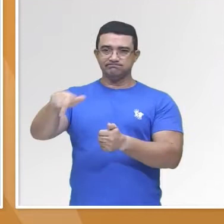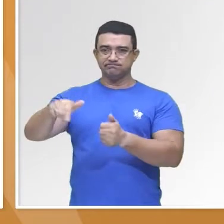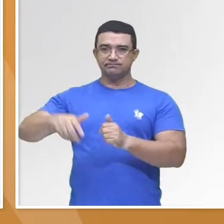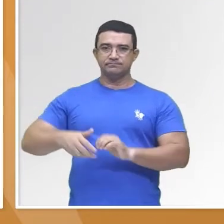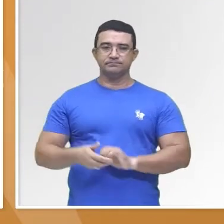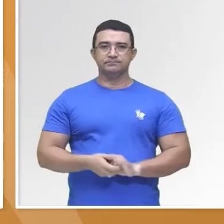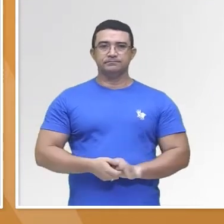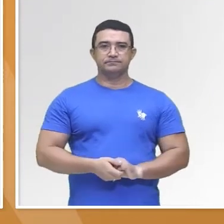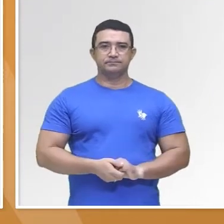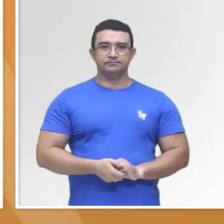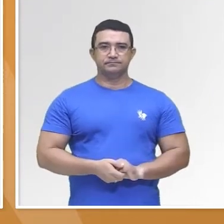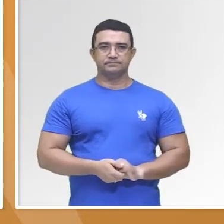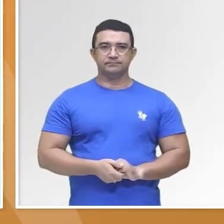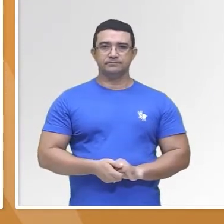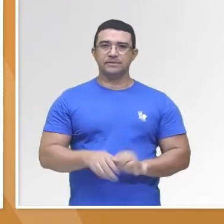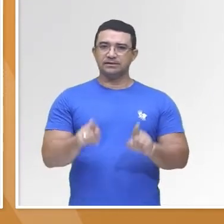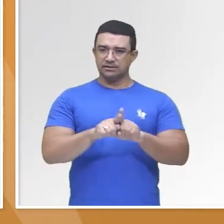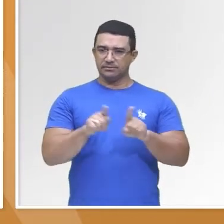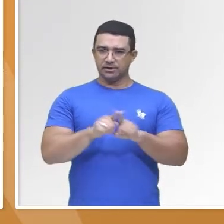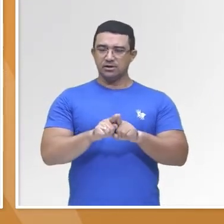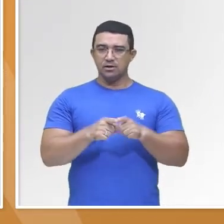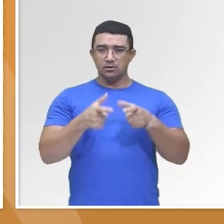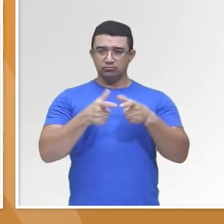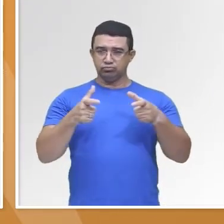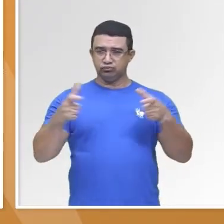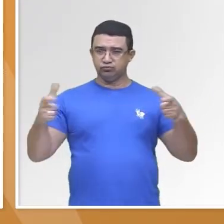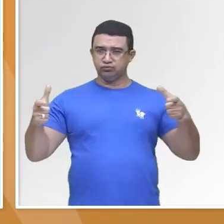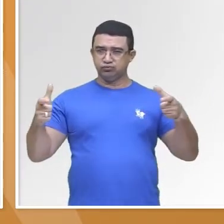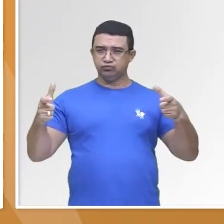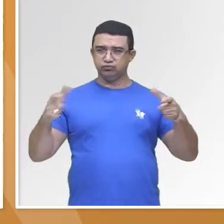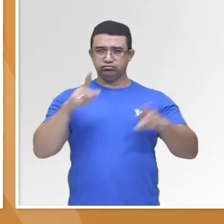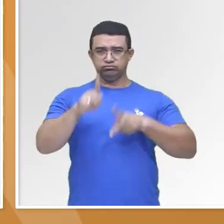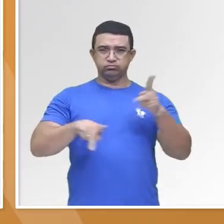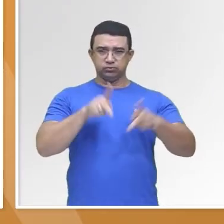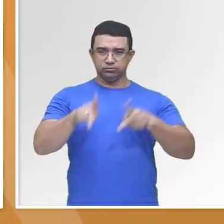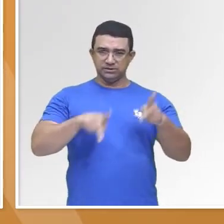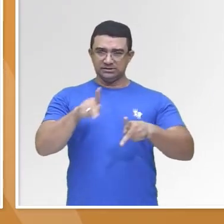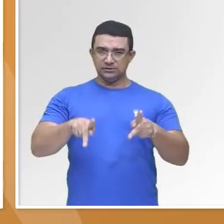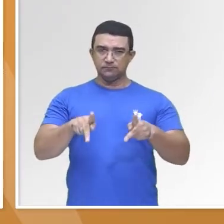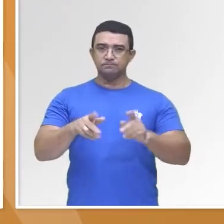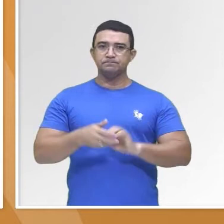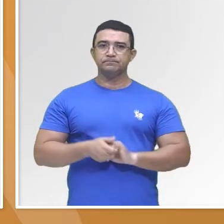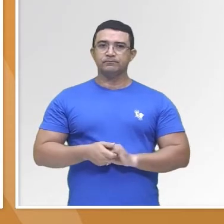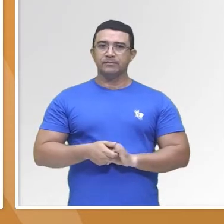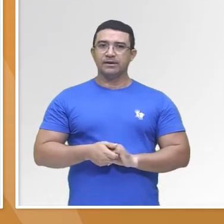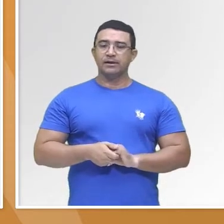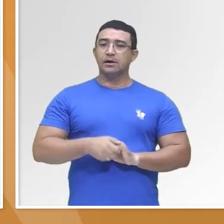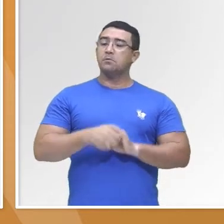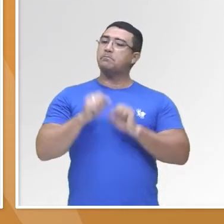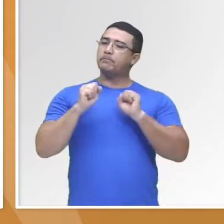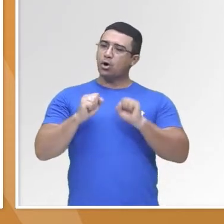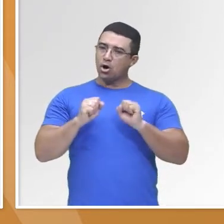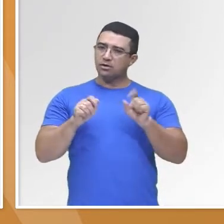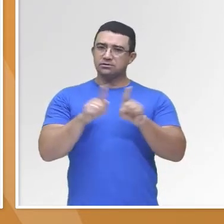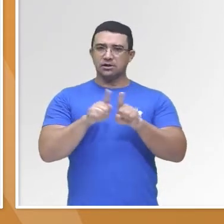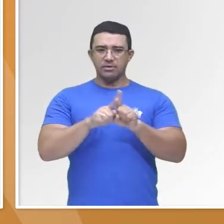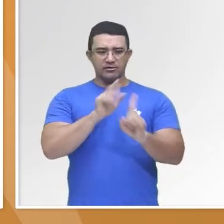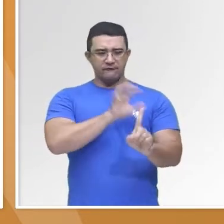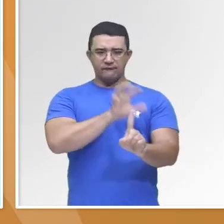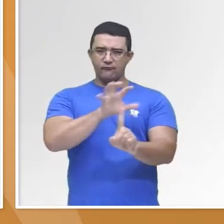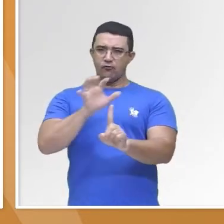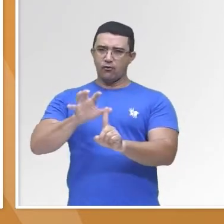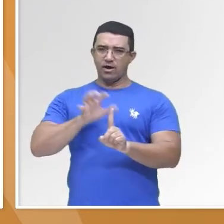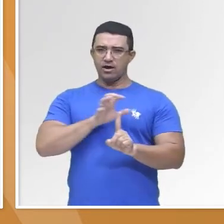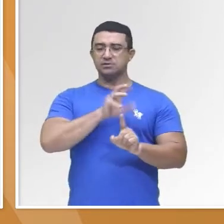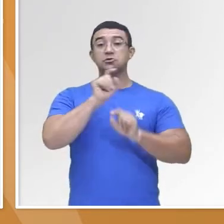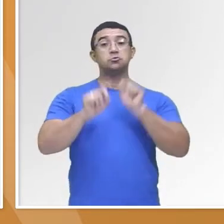disso, gente, o crescimento demográfico, ou seja, o crescimento da população, ela pode também ser influenciada